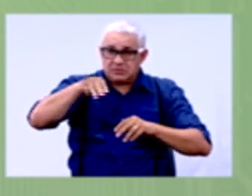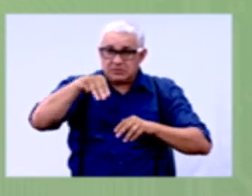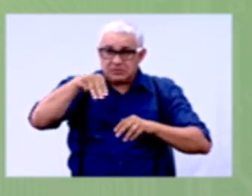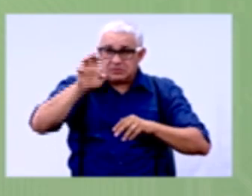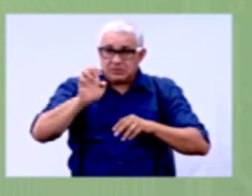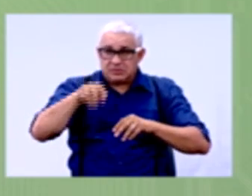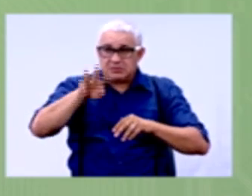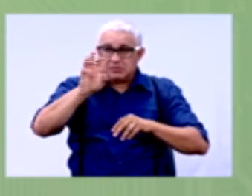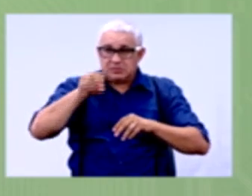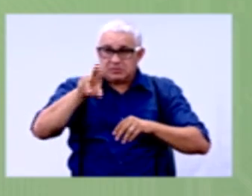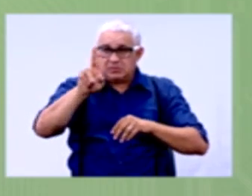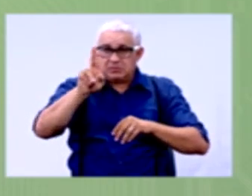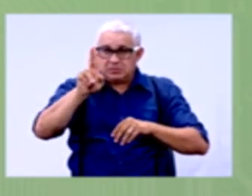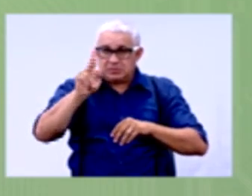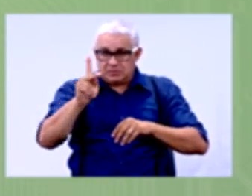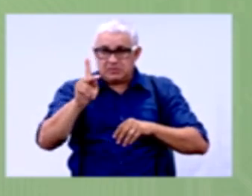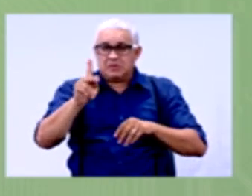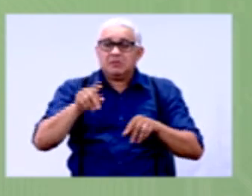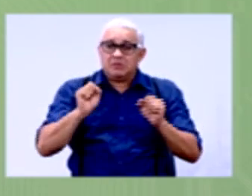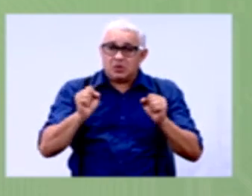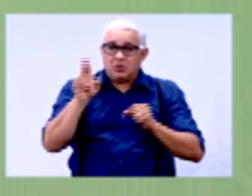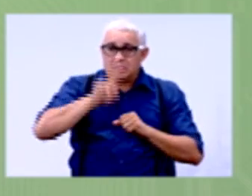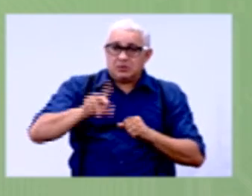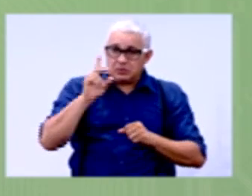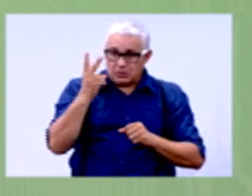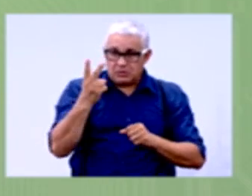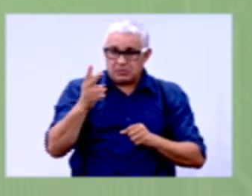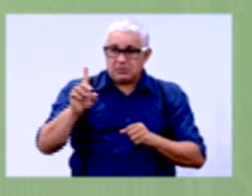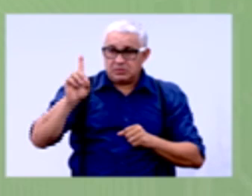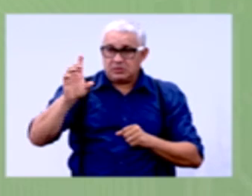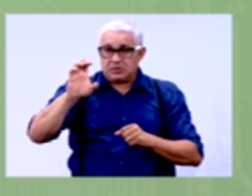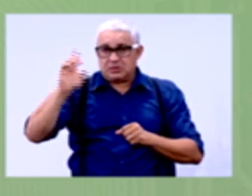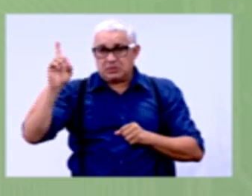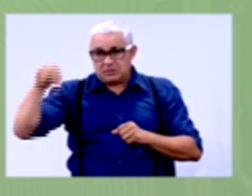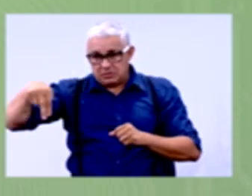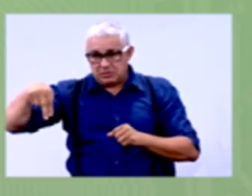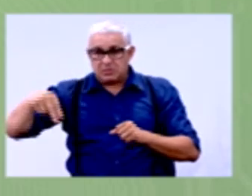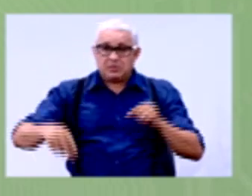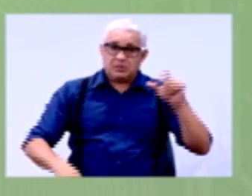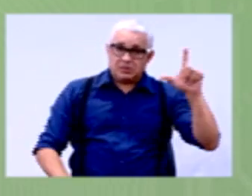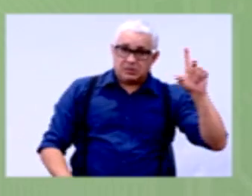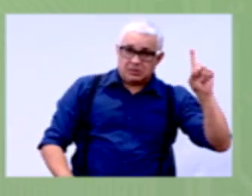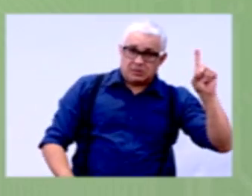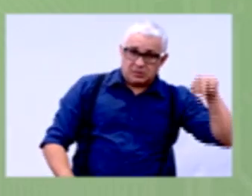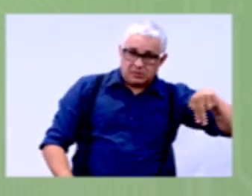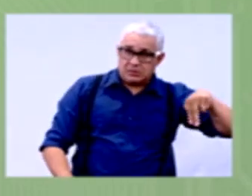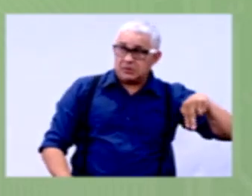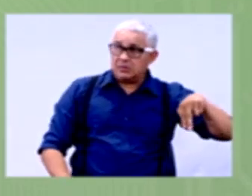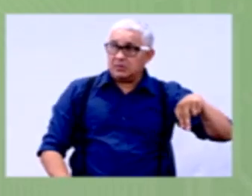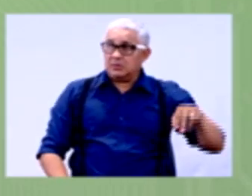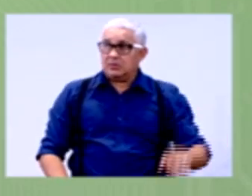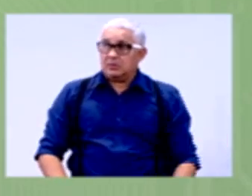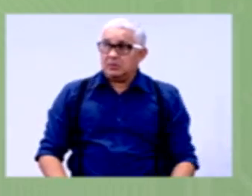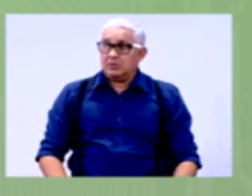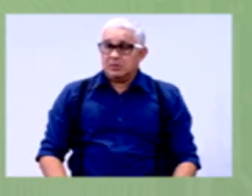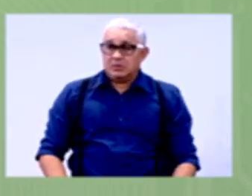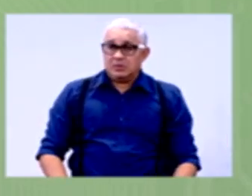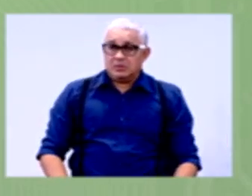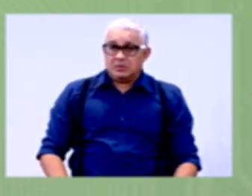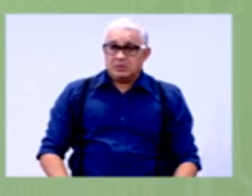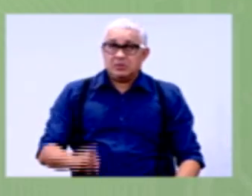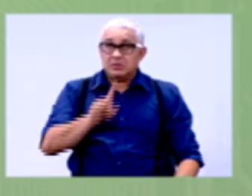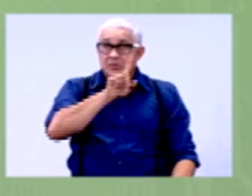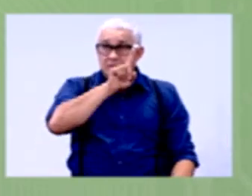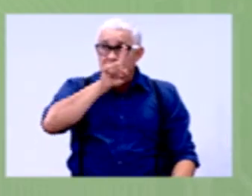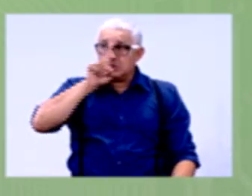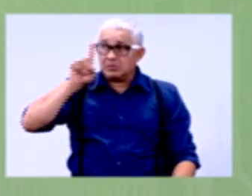utilizar dois formatos, né? Como eu falei para vocês, CDN e LDN. Esse aqui é o momento em que os nossos frameworks são